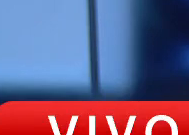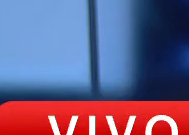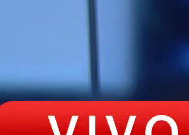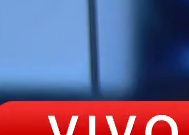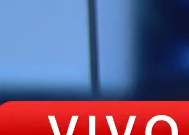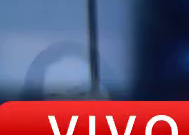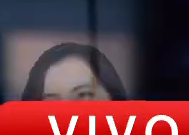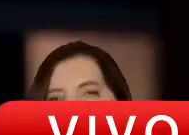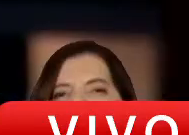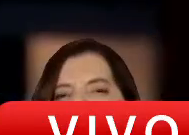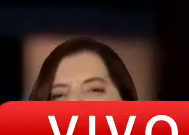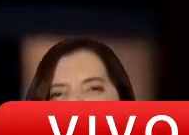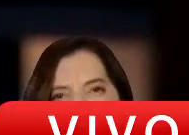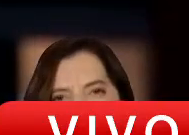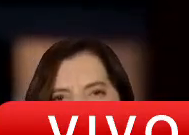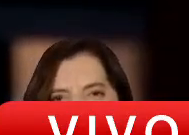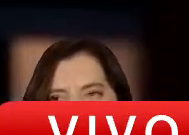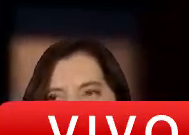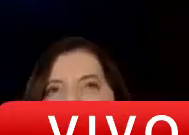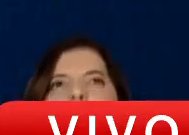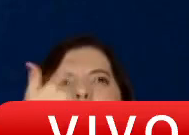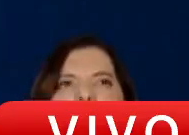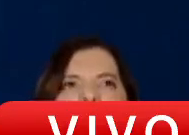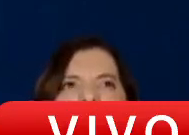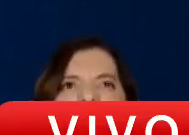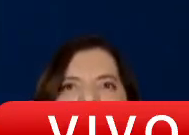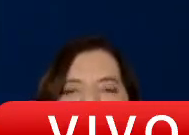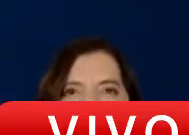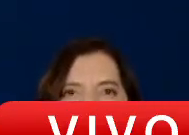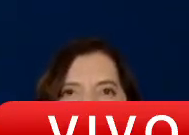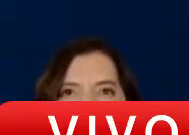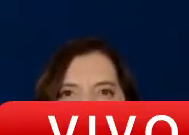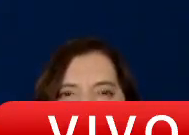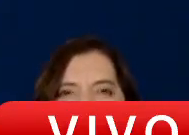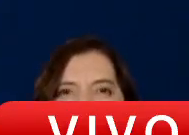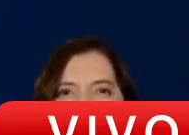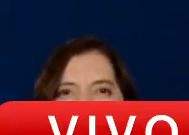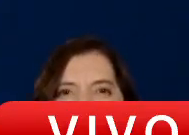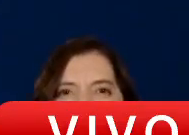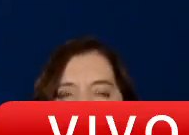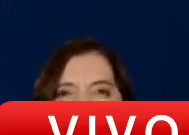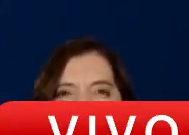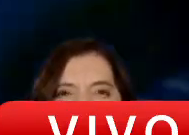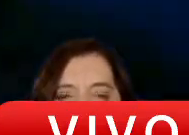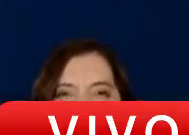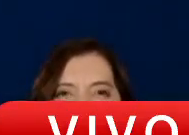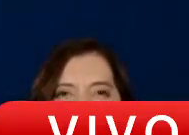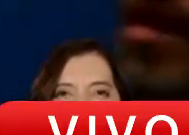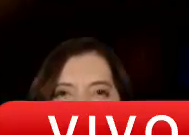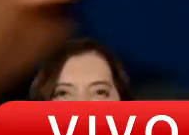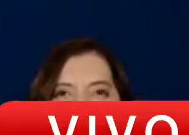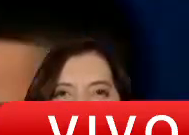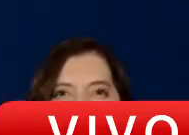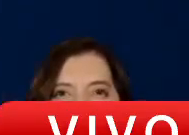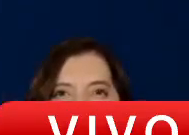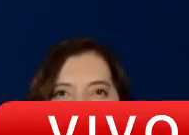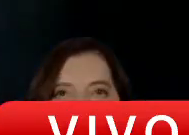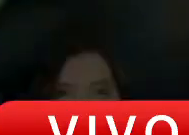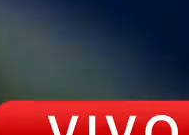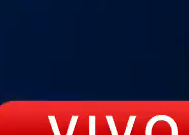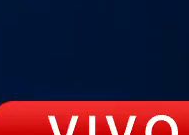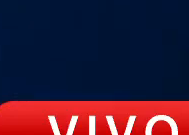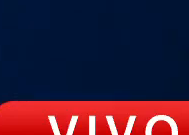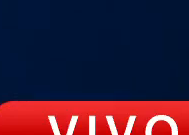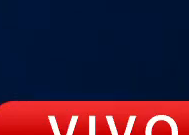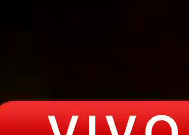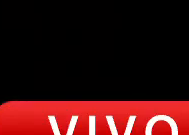na no durante o debate fala que ele se recusou a ir tomar um café com os intermediado